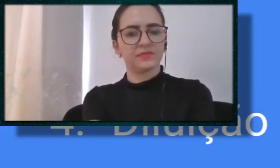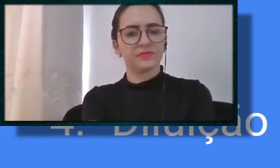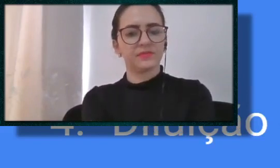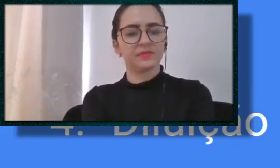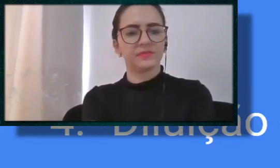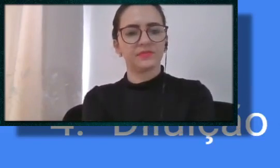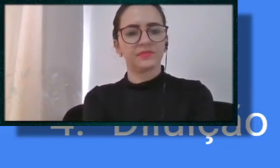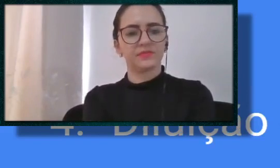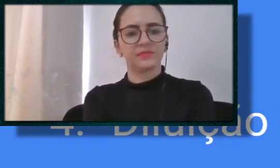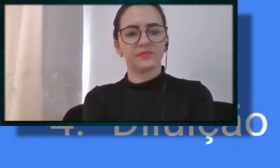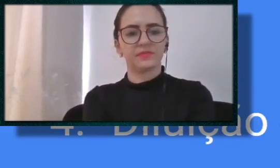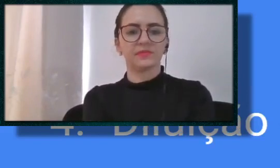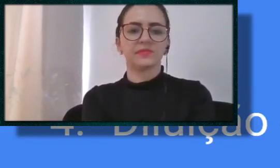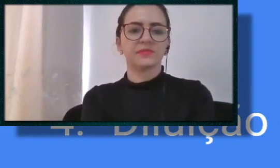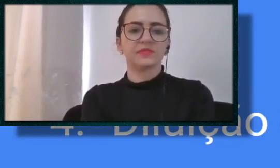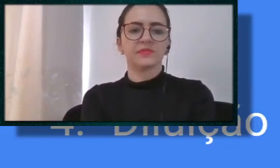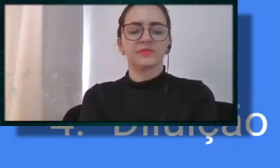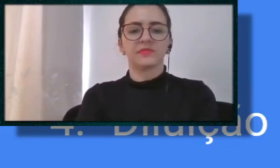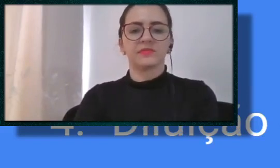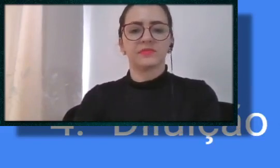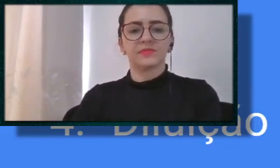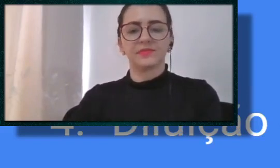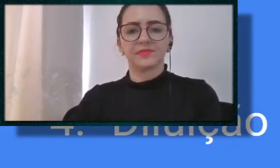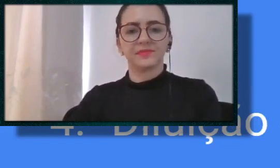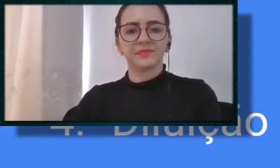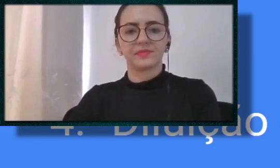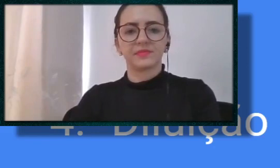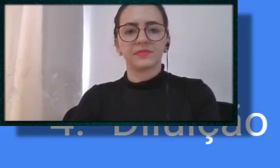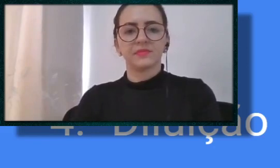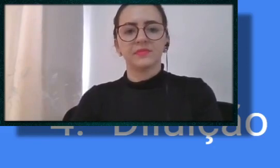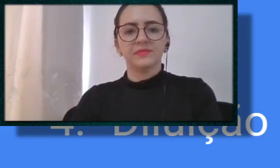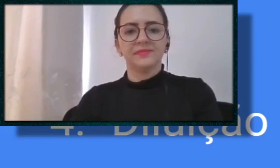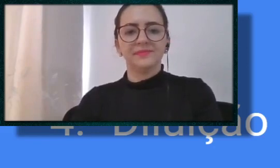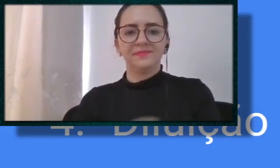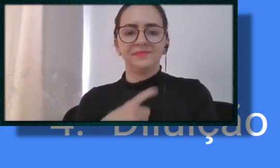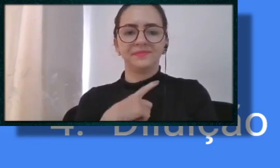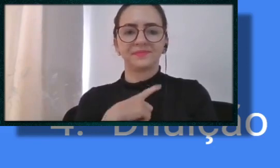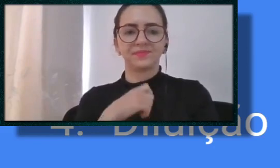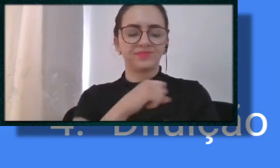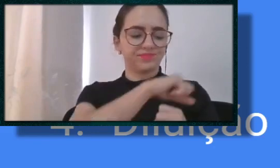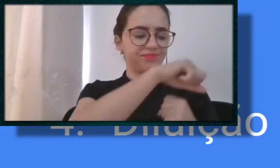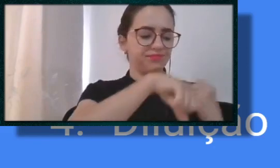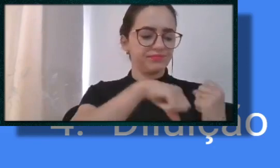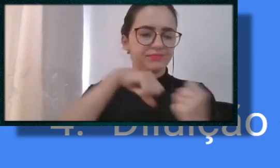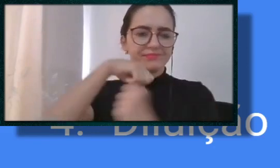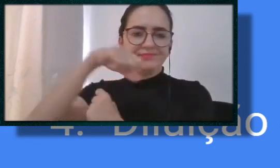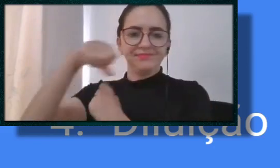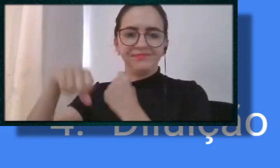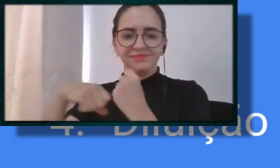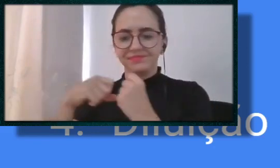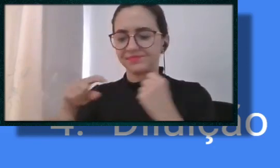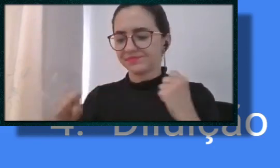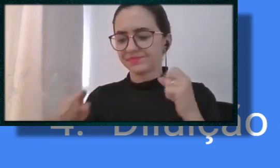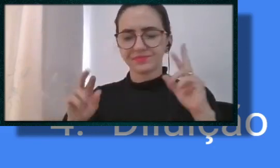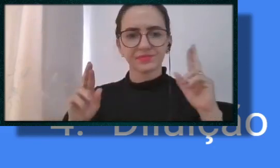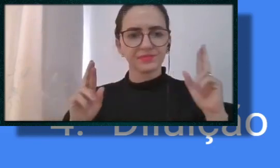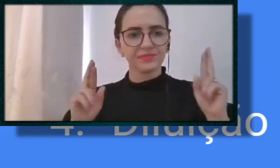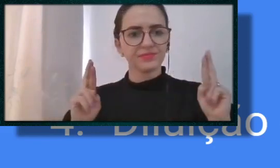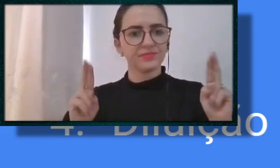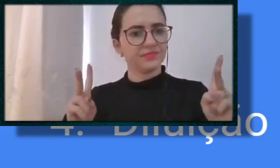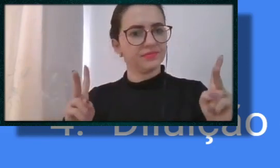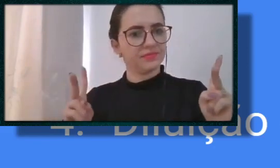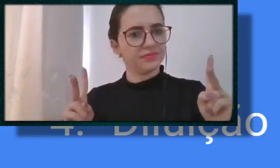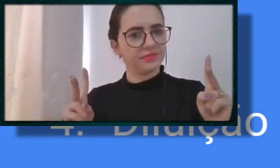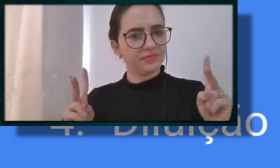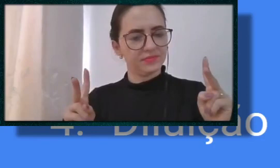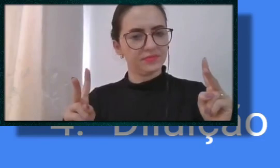soluções diferentes. Só que essas soluções diferentes, elas não reagem. Não há reação entre elas.